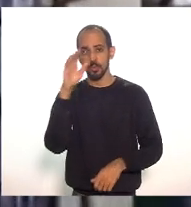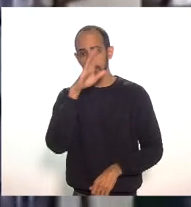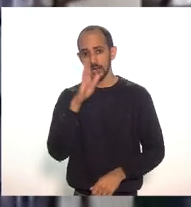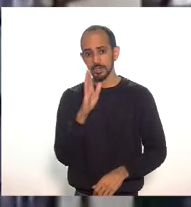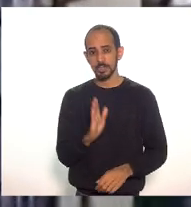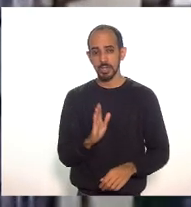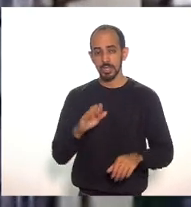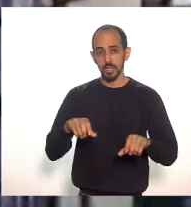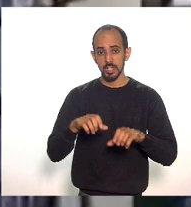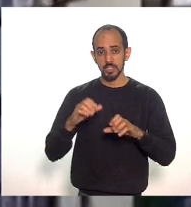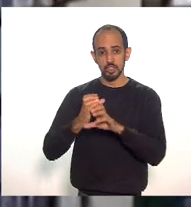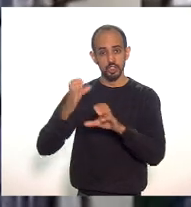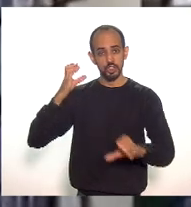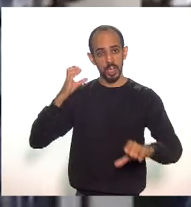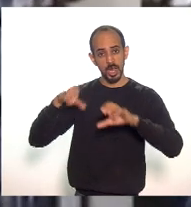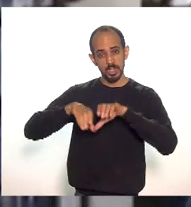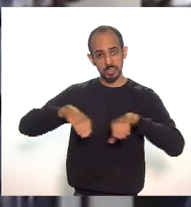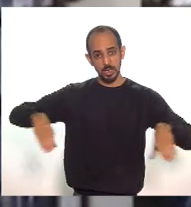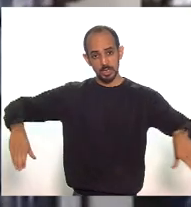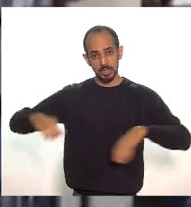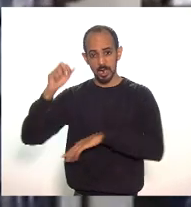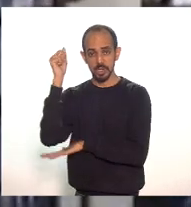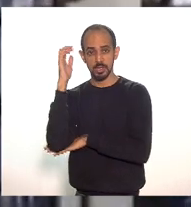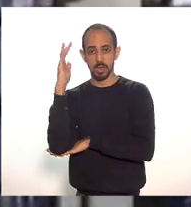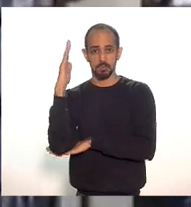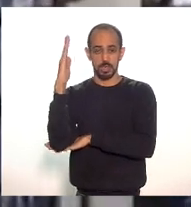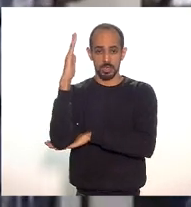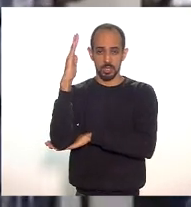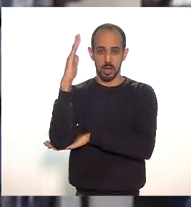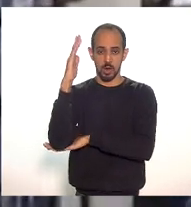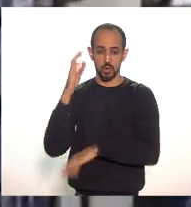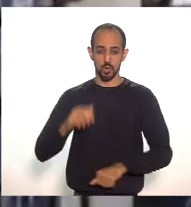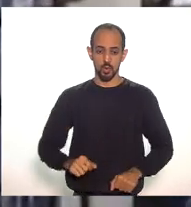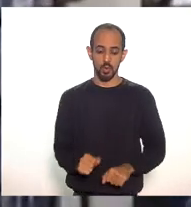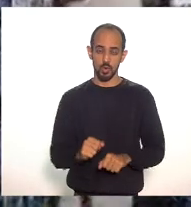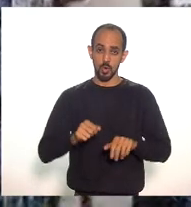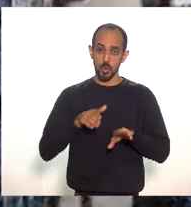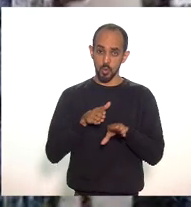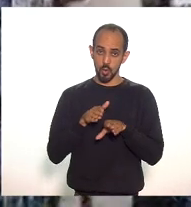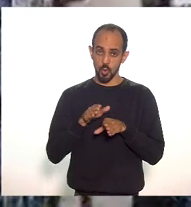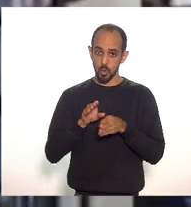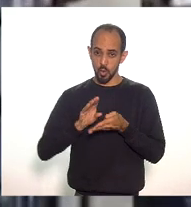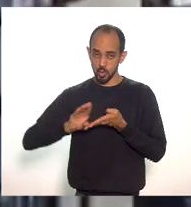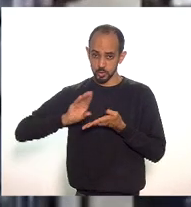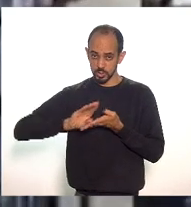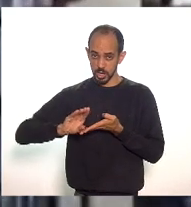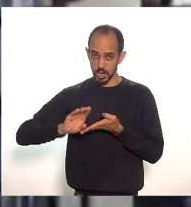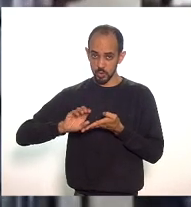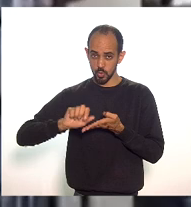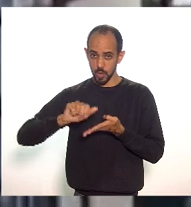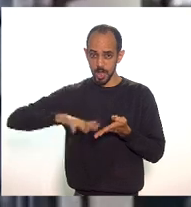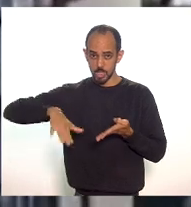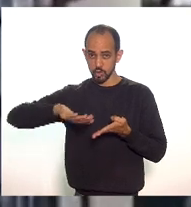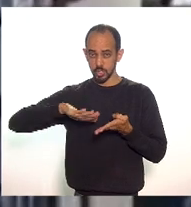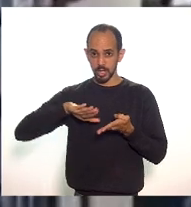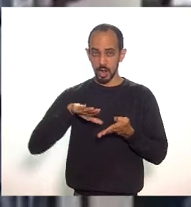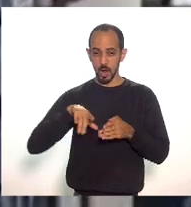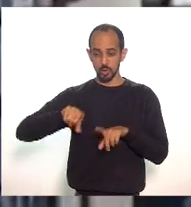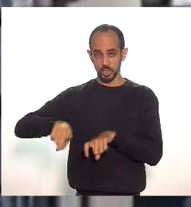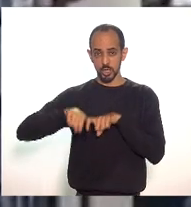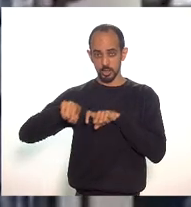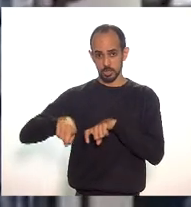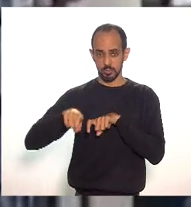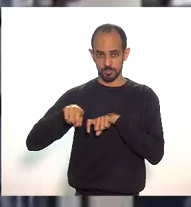sanitária e ambiental Conselho Regional de Engenharia e Agronomia